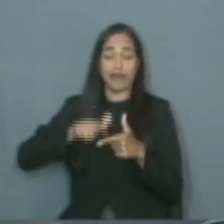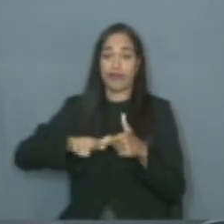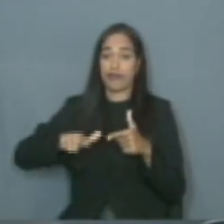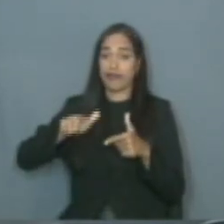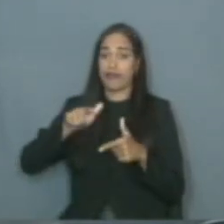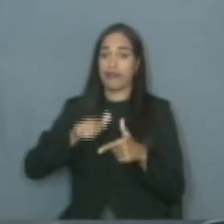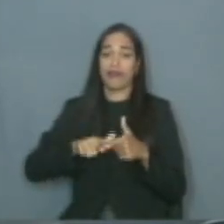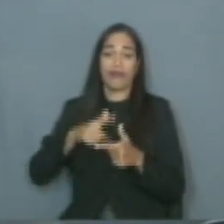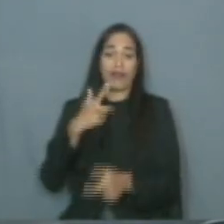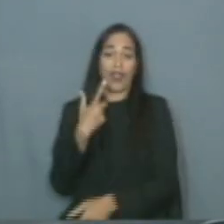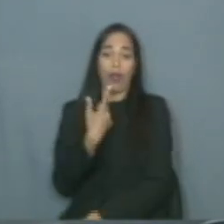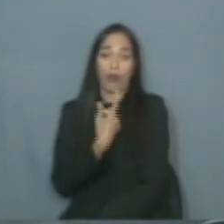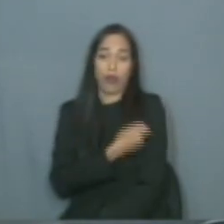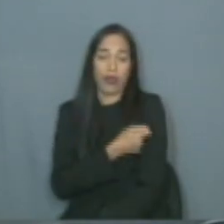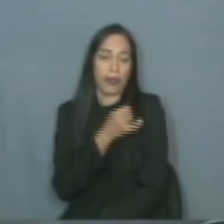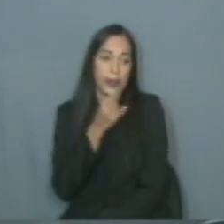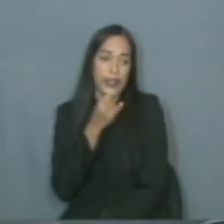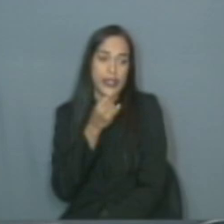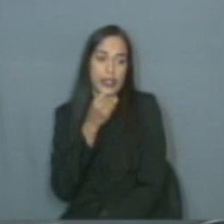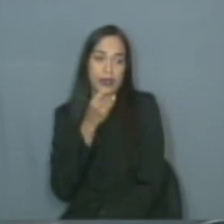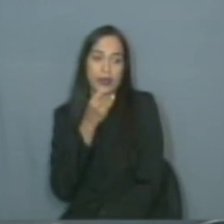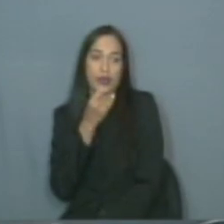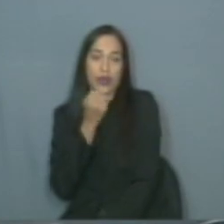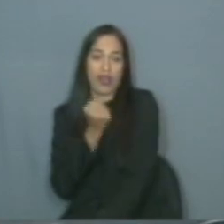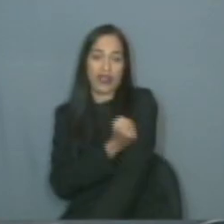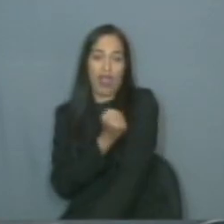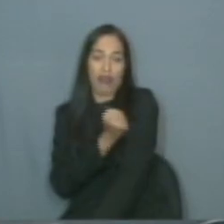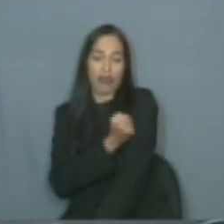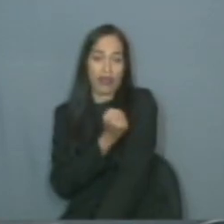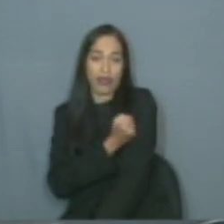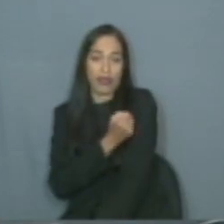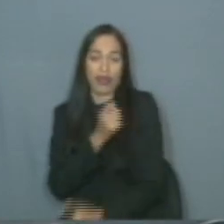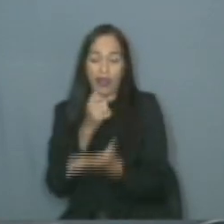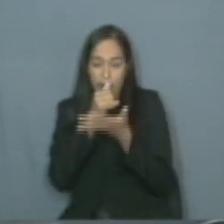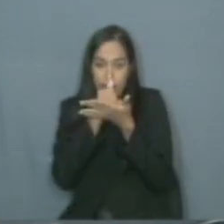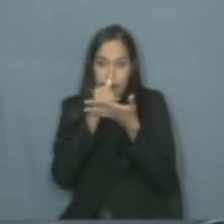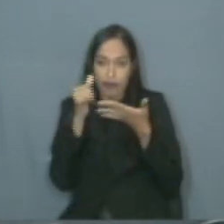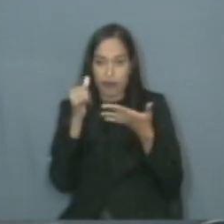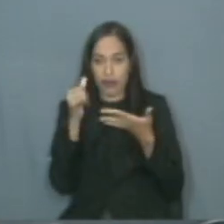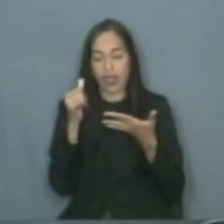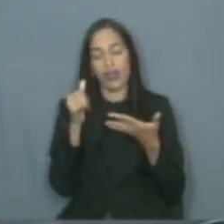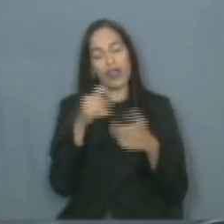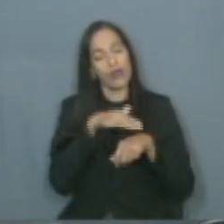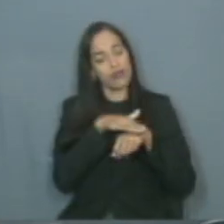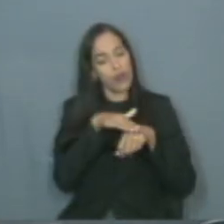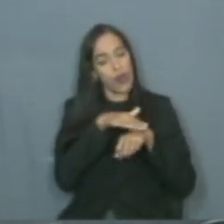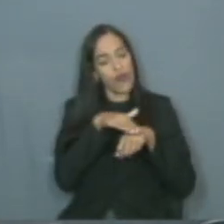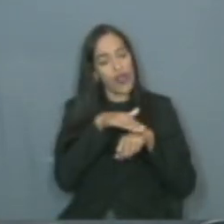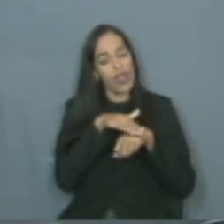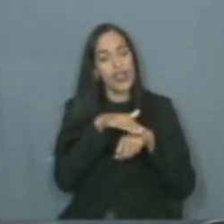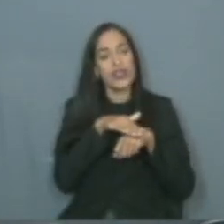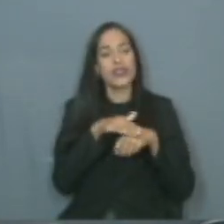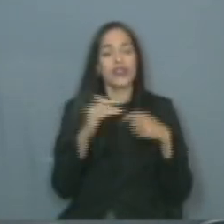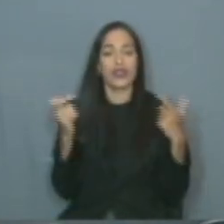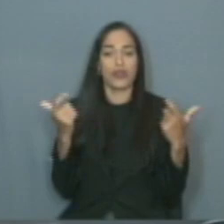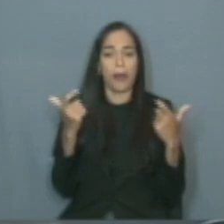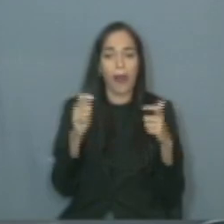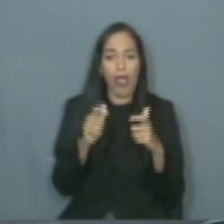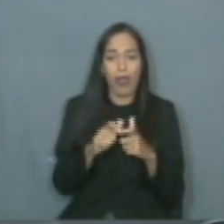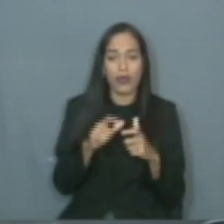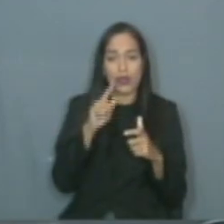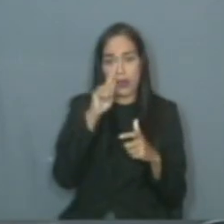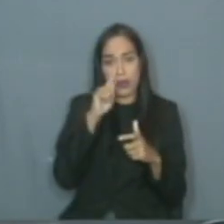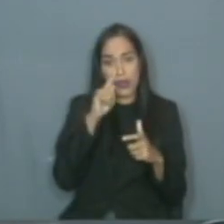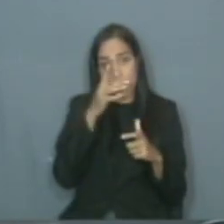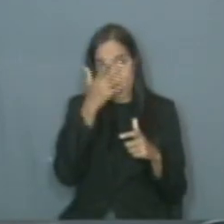substâncias que são bastante fortes, como o crack, por exemplo, e que ao longo das conversas com o redutor de danos, ao longo de conversas com as